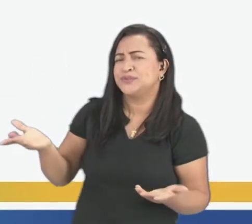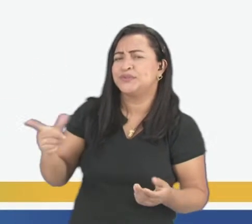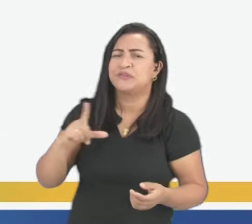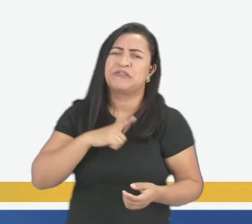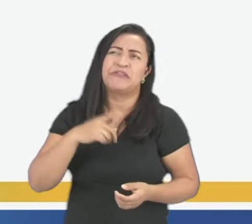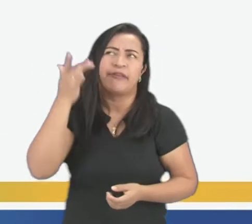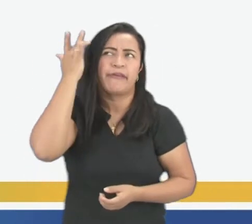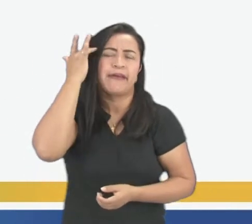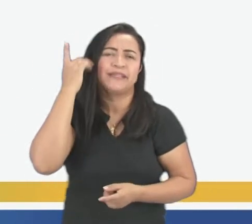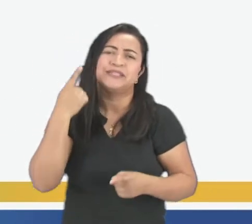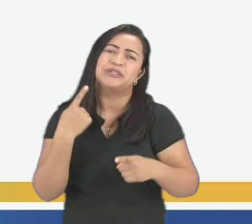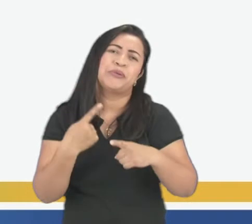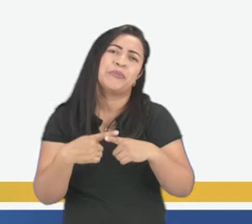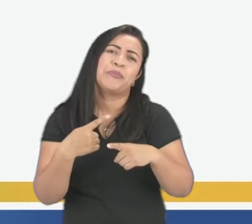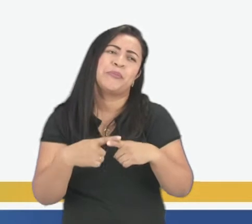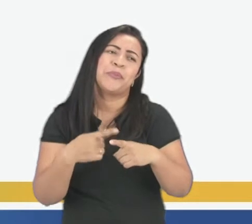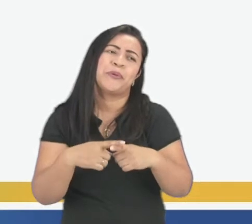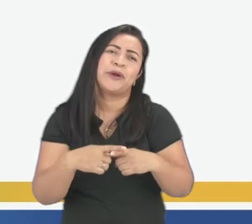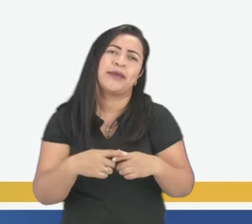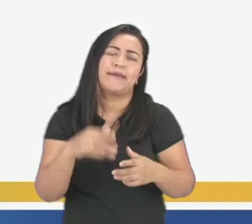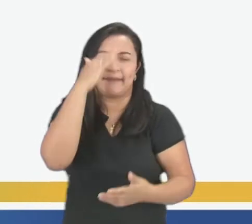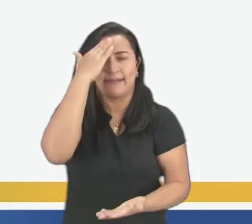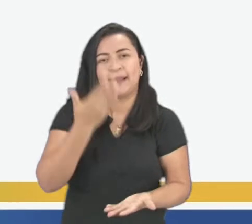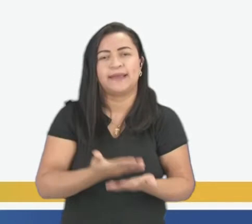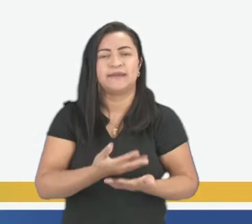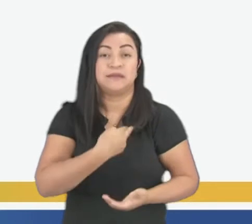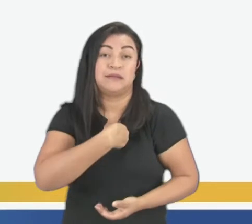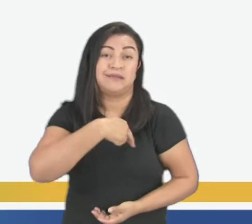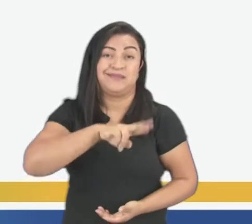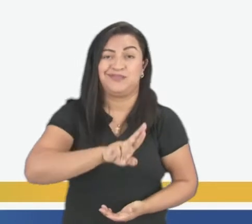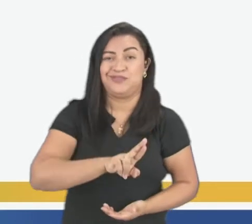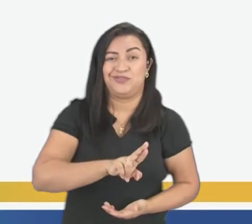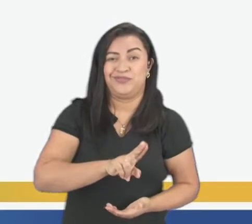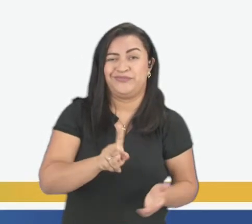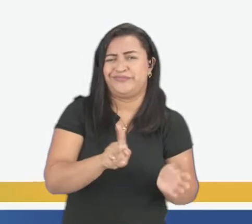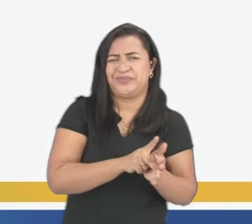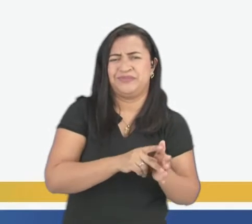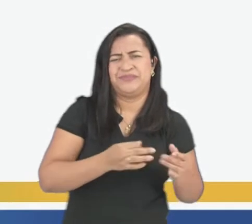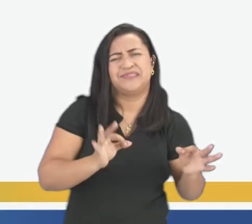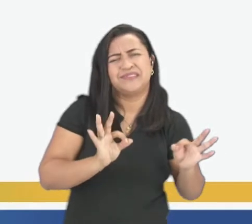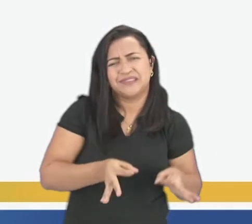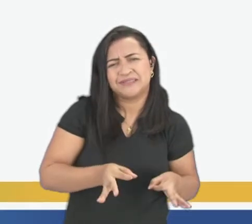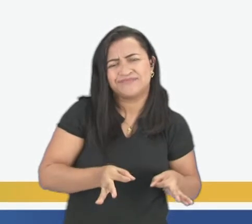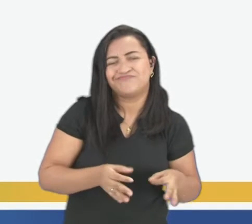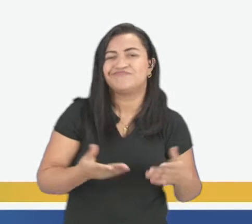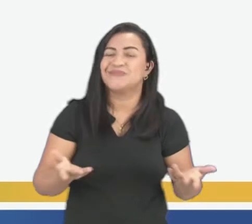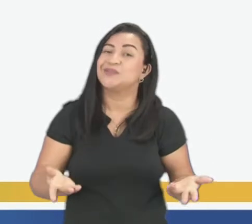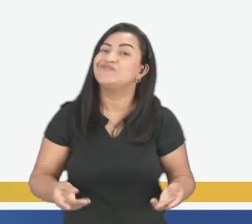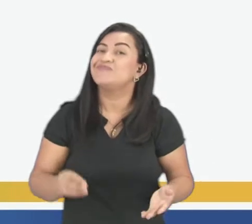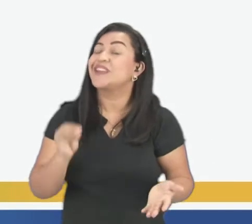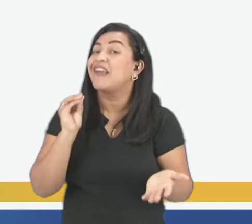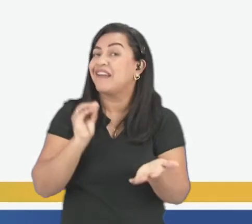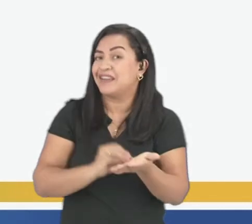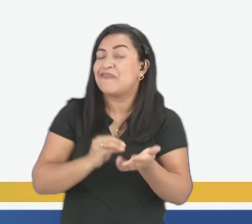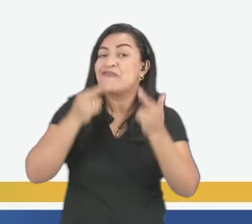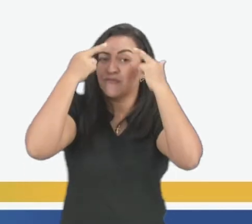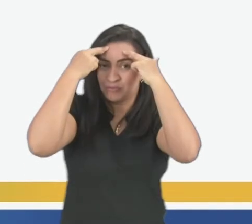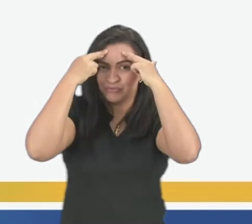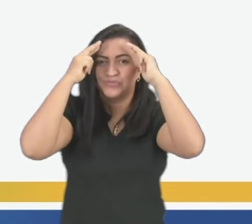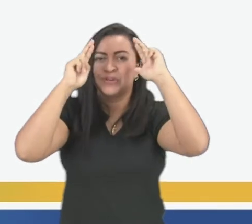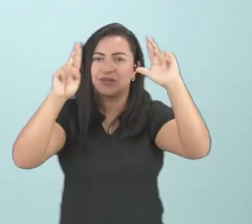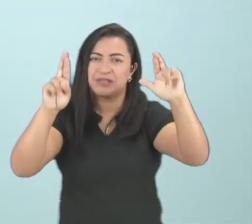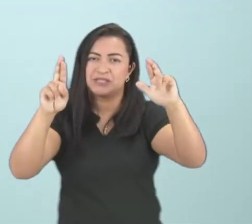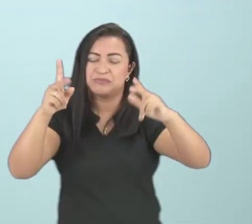por conta de que ele acredita na religião dele. Isso, de certa forma, é um desrespeito à forma do outro pensar